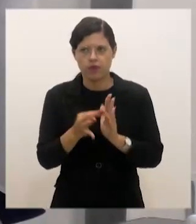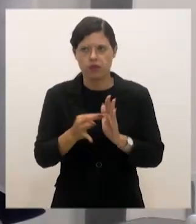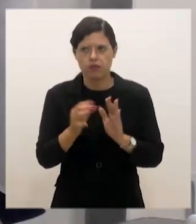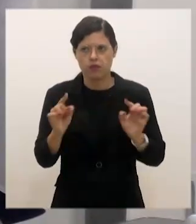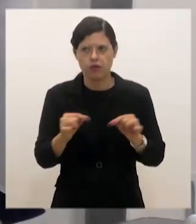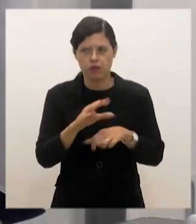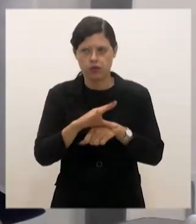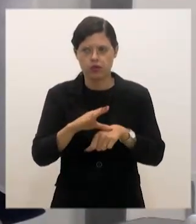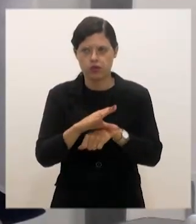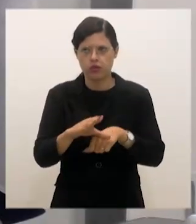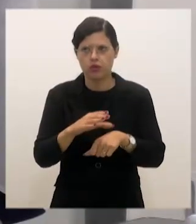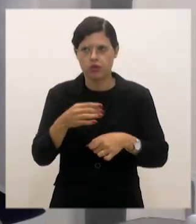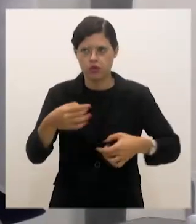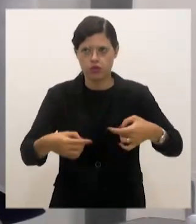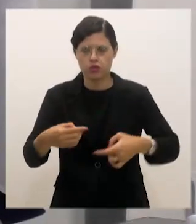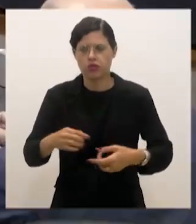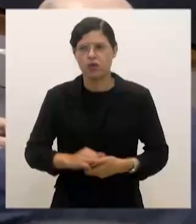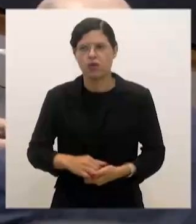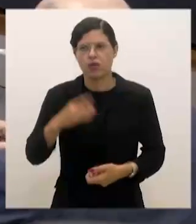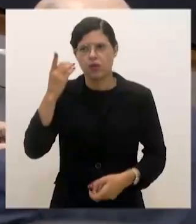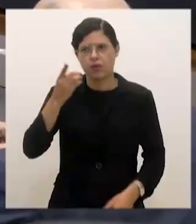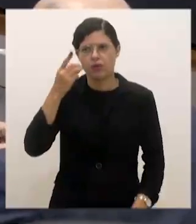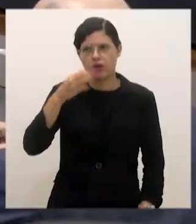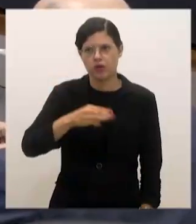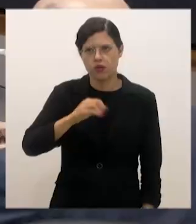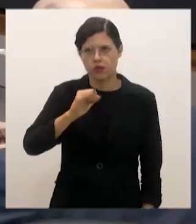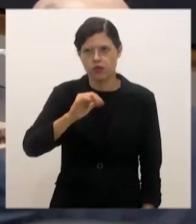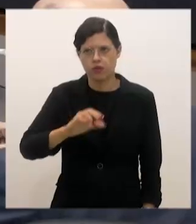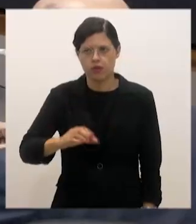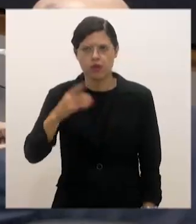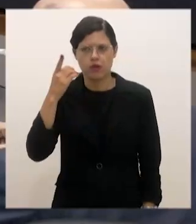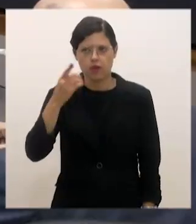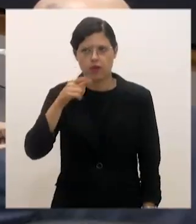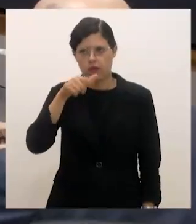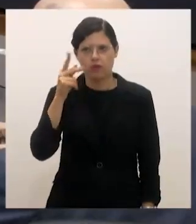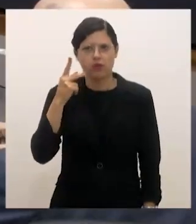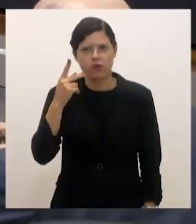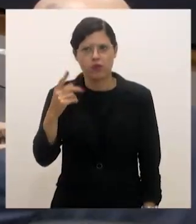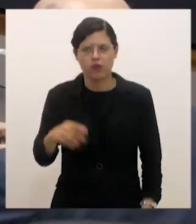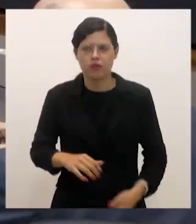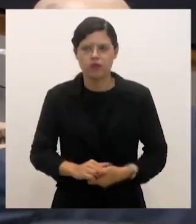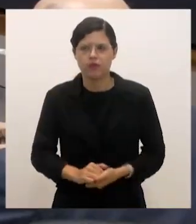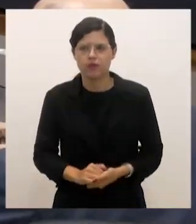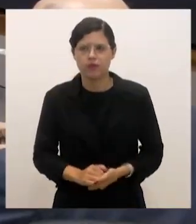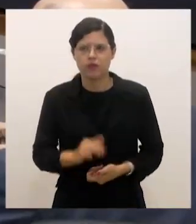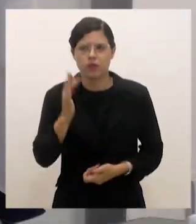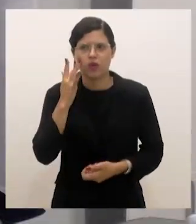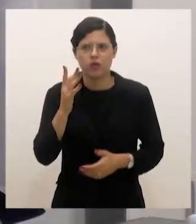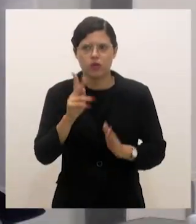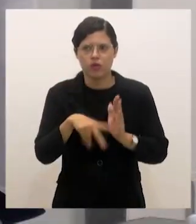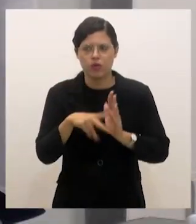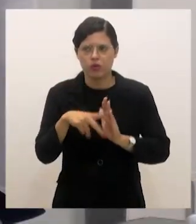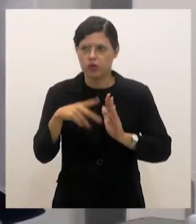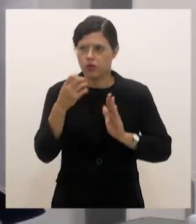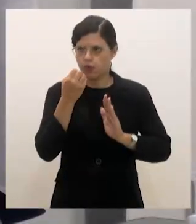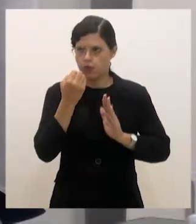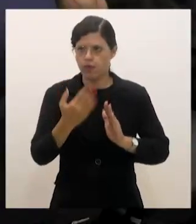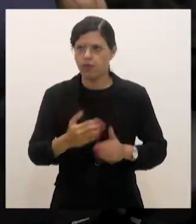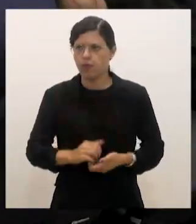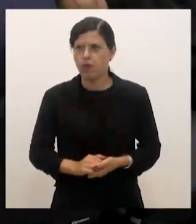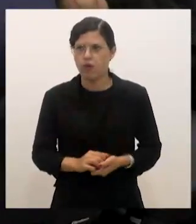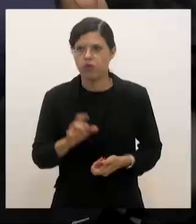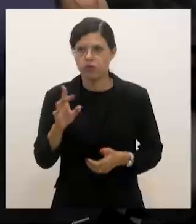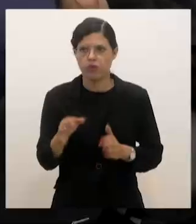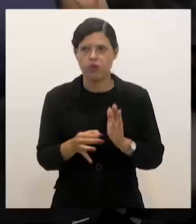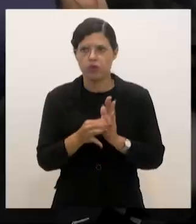discussão. Presidente. Para discutir, deputado Mink, deputado Luiz Paulo, deputado Knoploch. Não, eu só estava... Eu acho o projeto bom. Eu só estava querendo